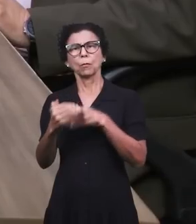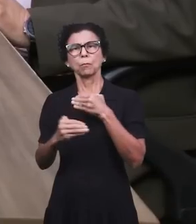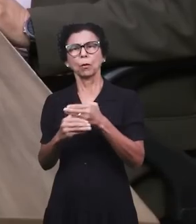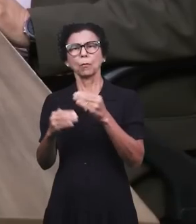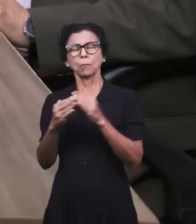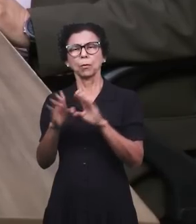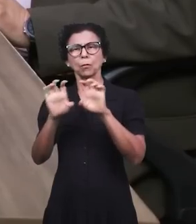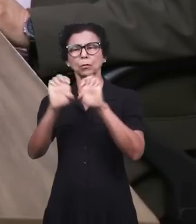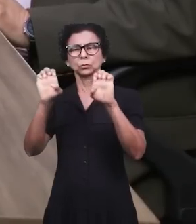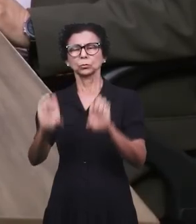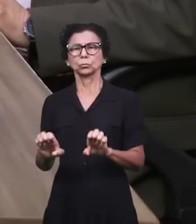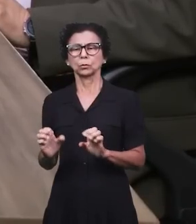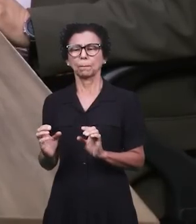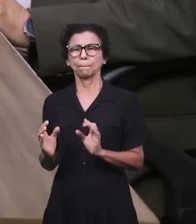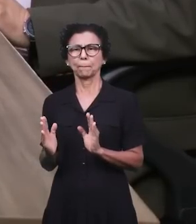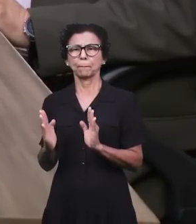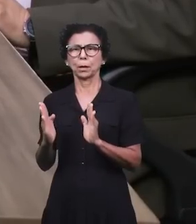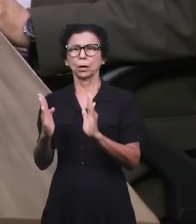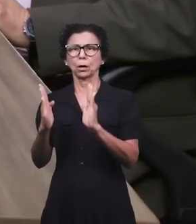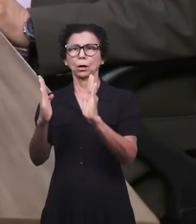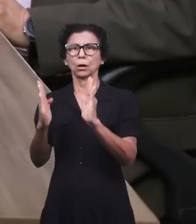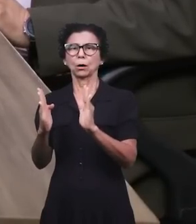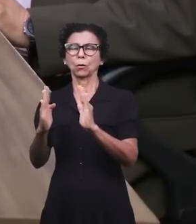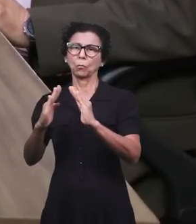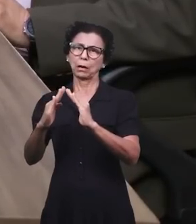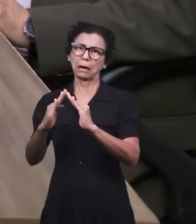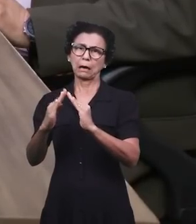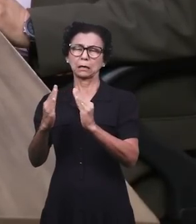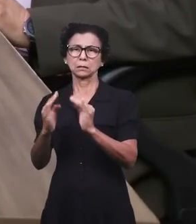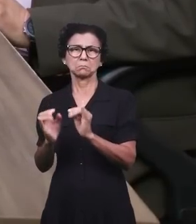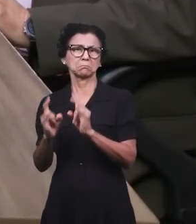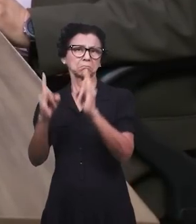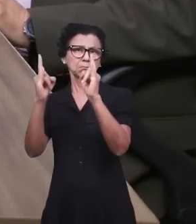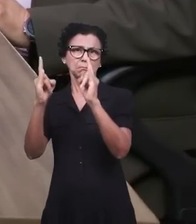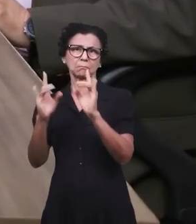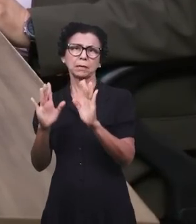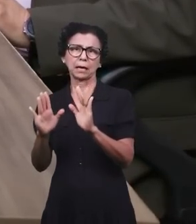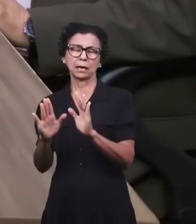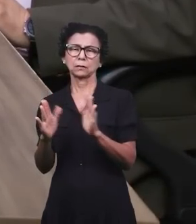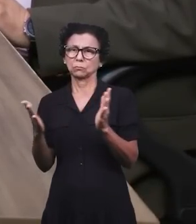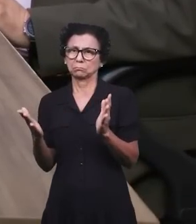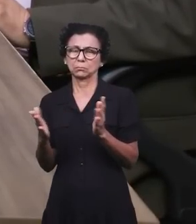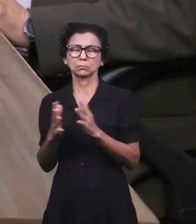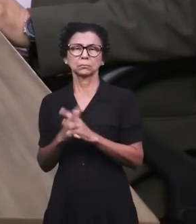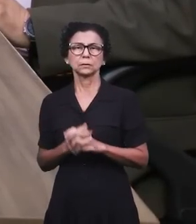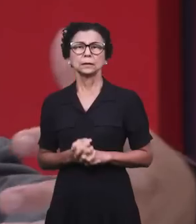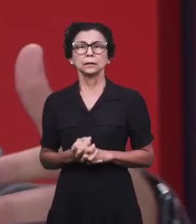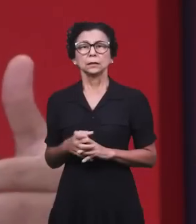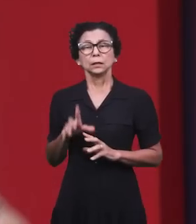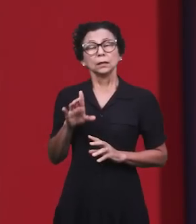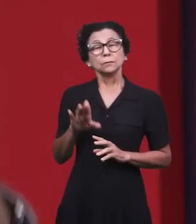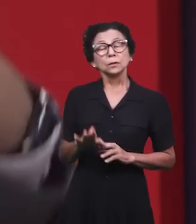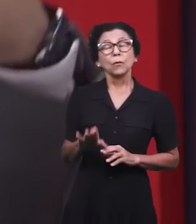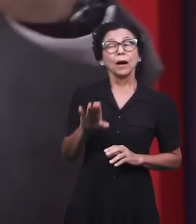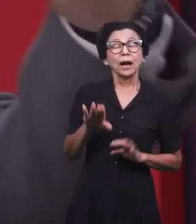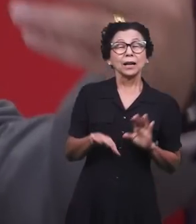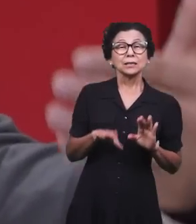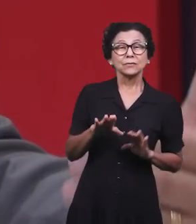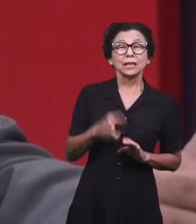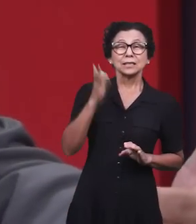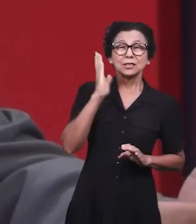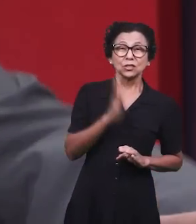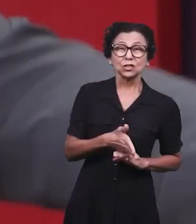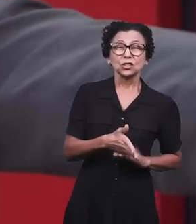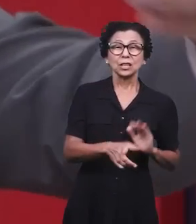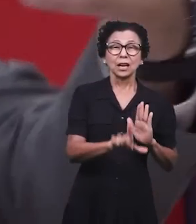superestrutura. Quando a gente trata de reconstrução, a gente aproveita esse fundamento, né? Você tem ali aquele fundamento e você vai